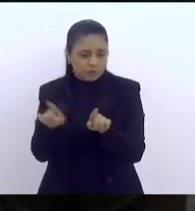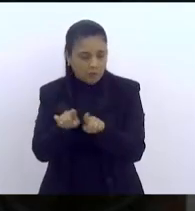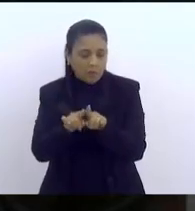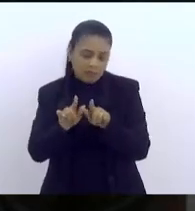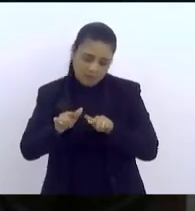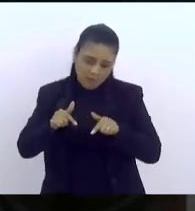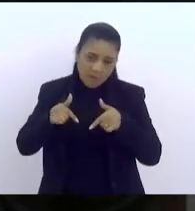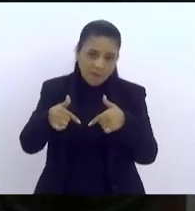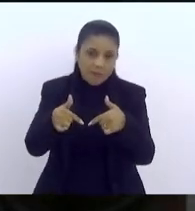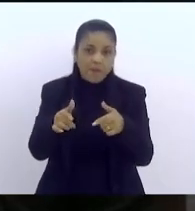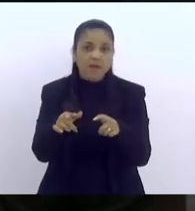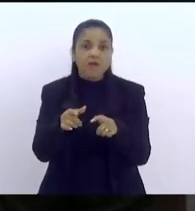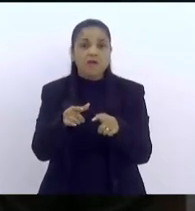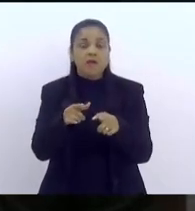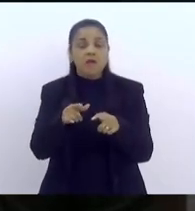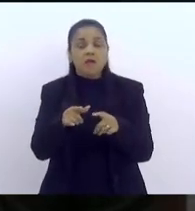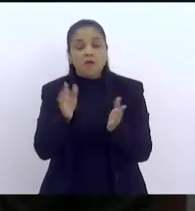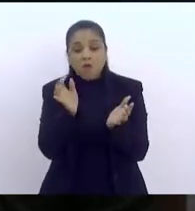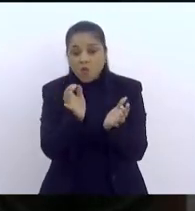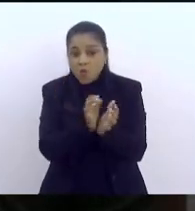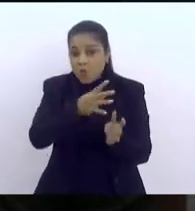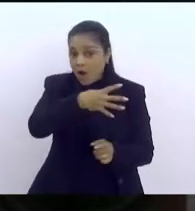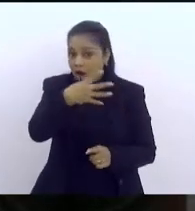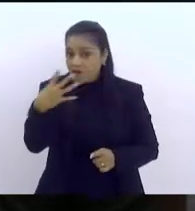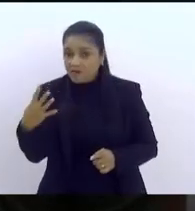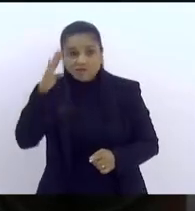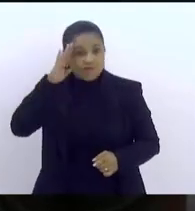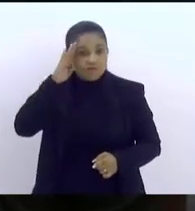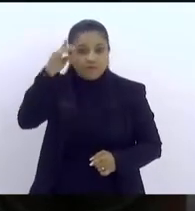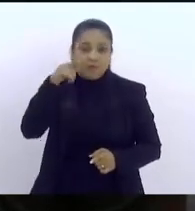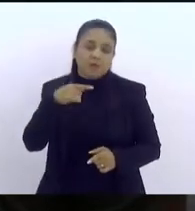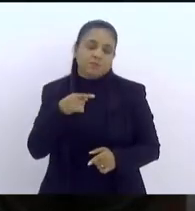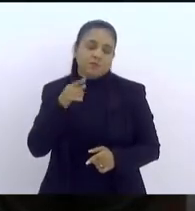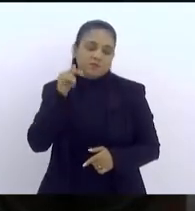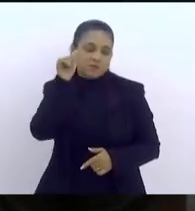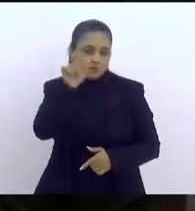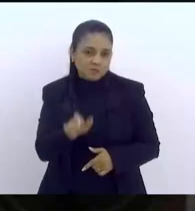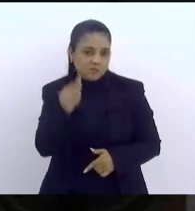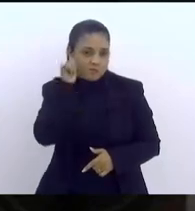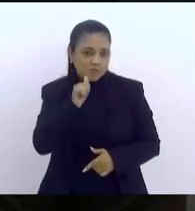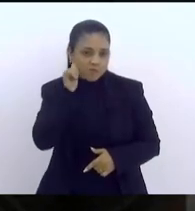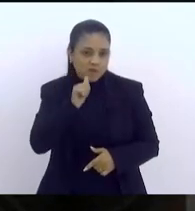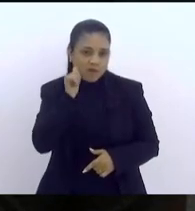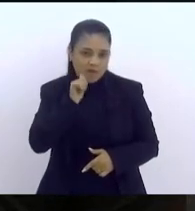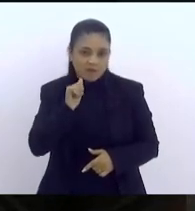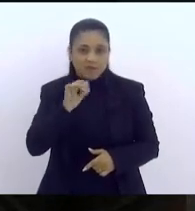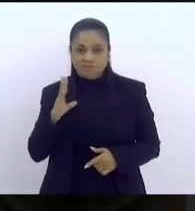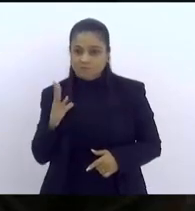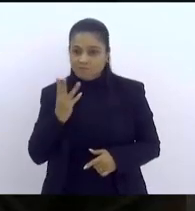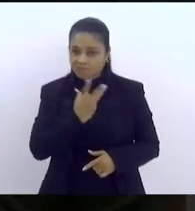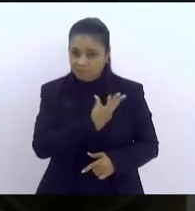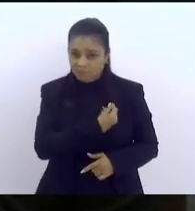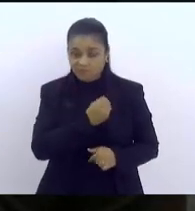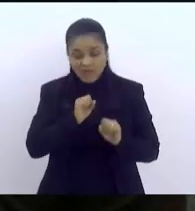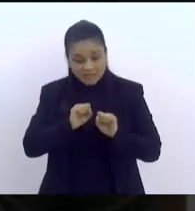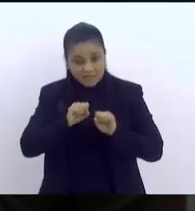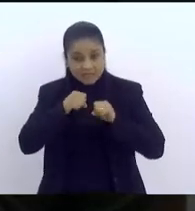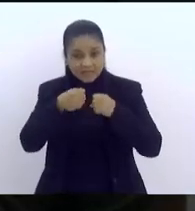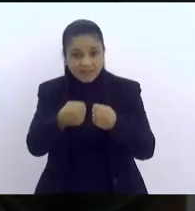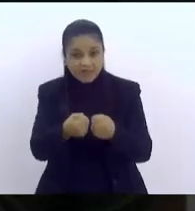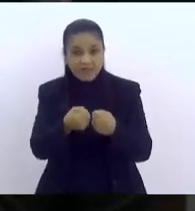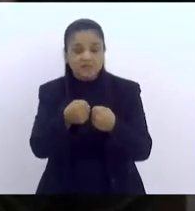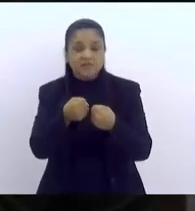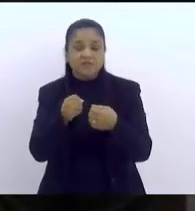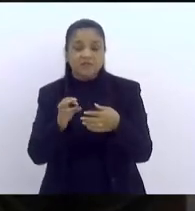um grupo que foi fundamental para a defesa da vida de mulheres transexuais e travestis, para a defesa da união estável